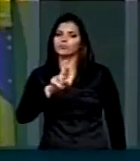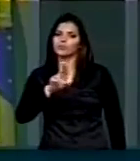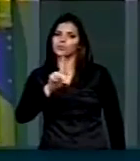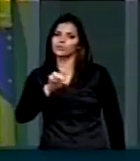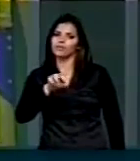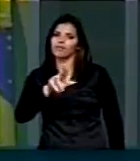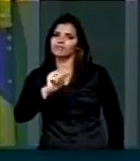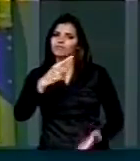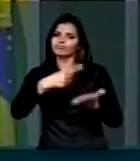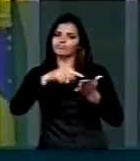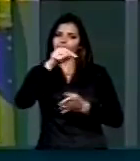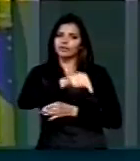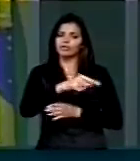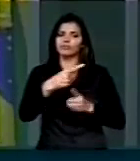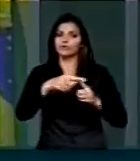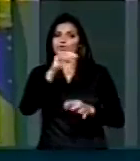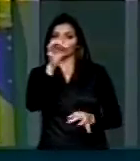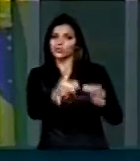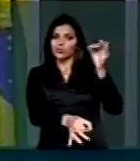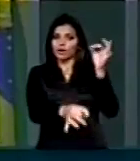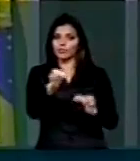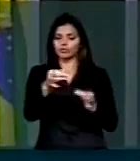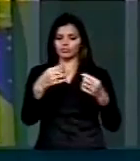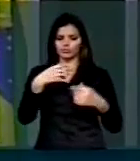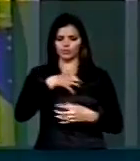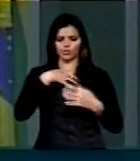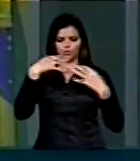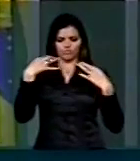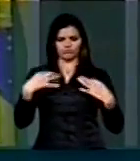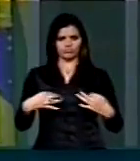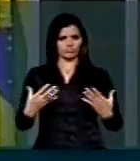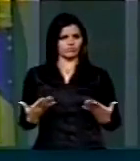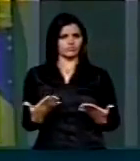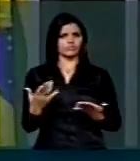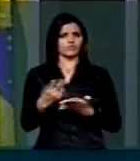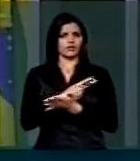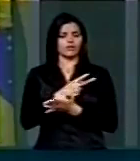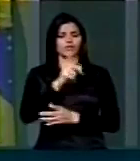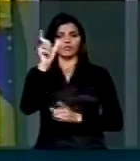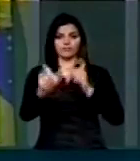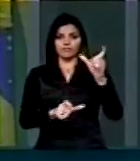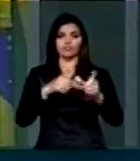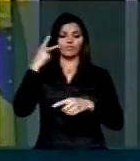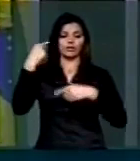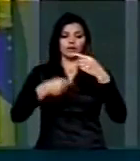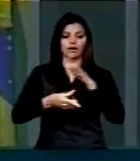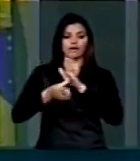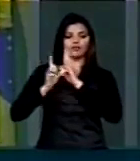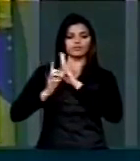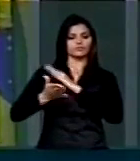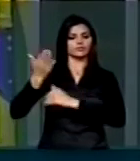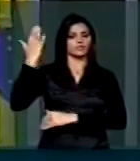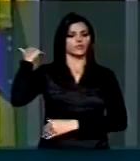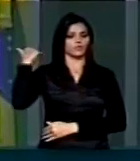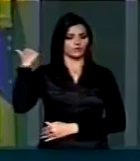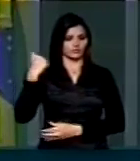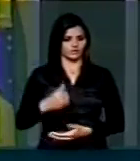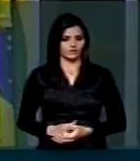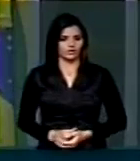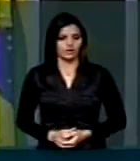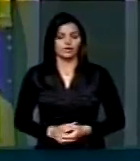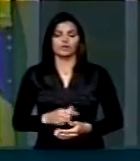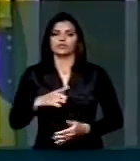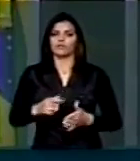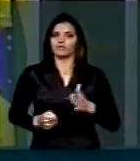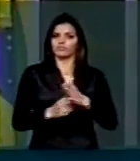casa quanto ao julgamento de condutas praticadas por parlamentares anteriores ao mandato, objeto de